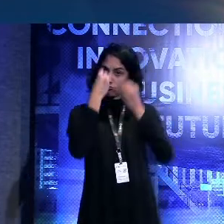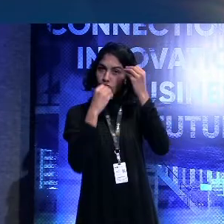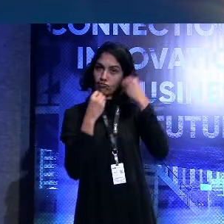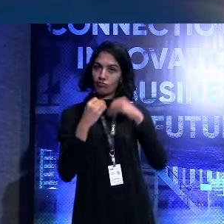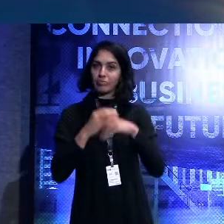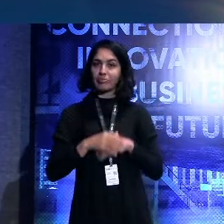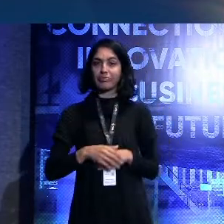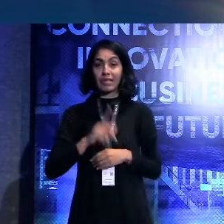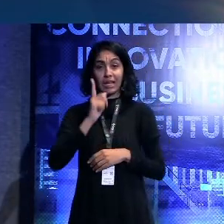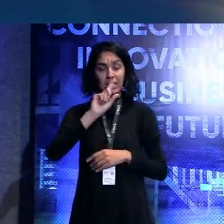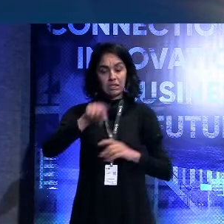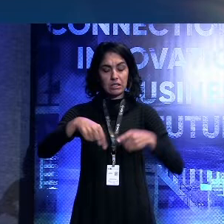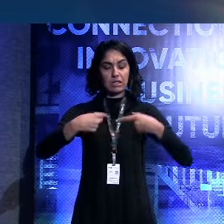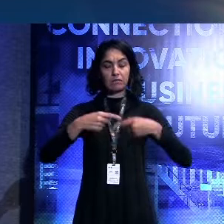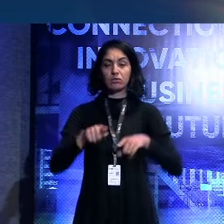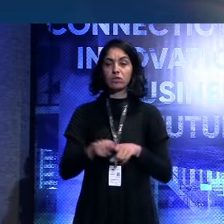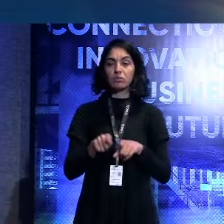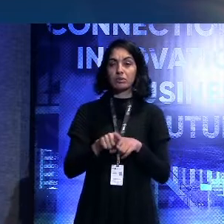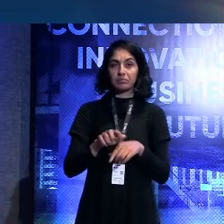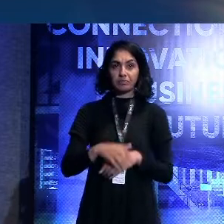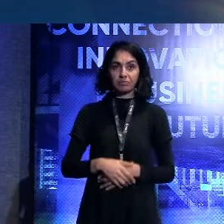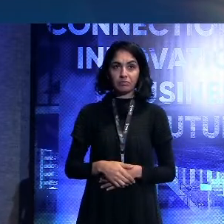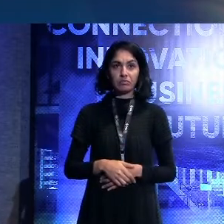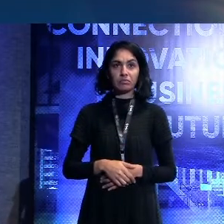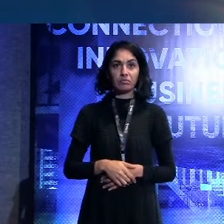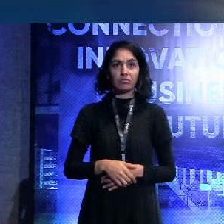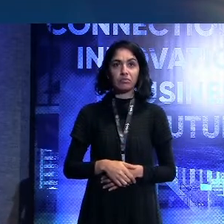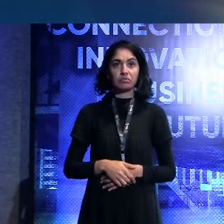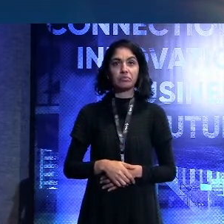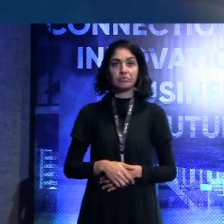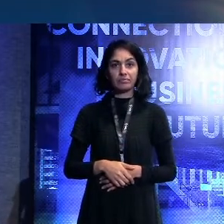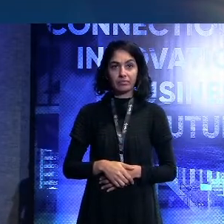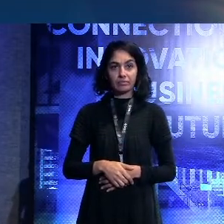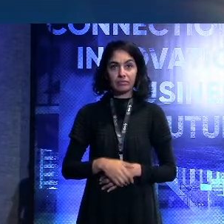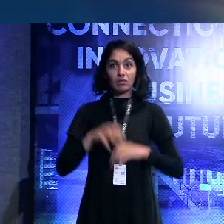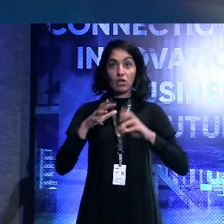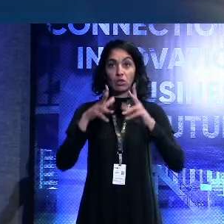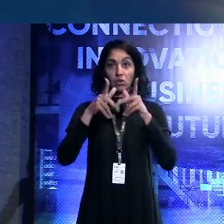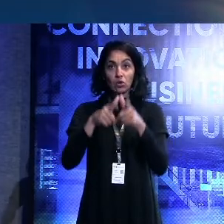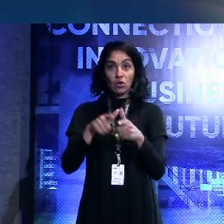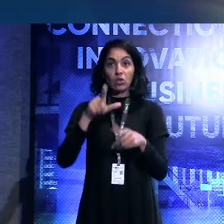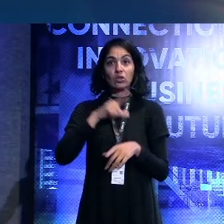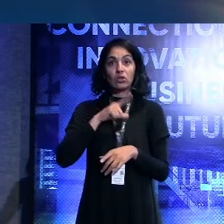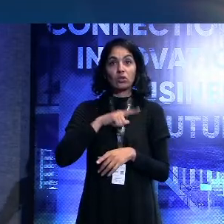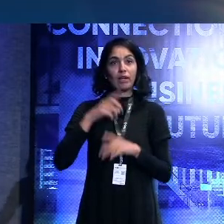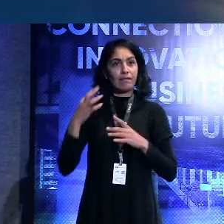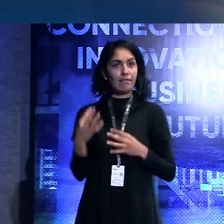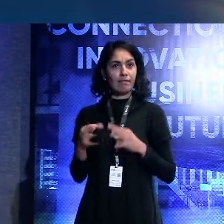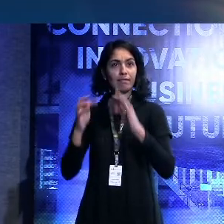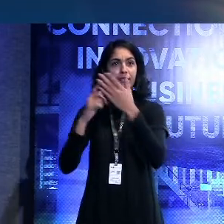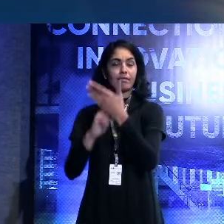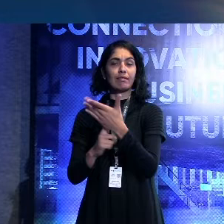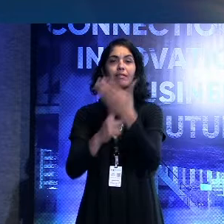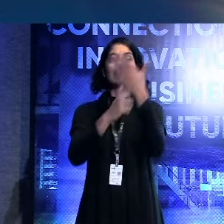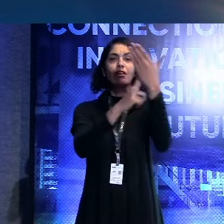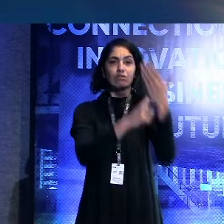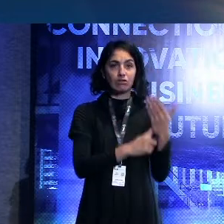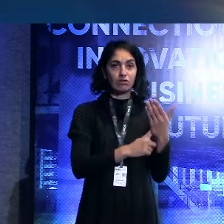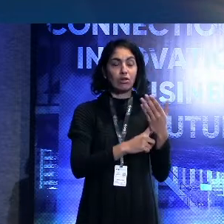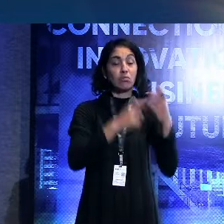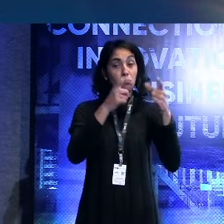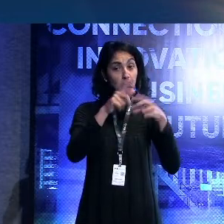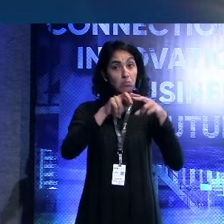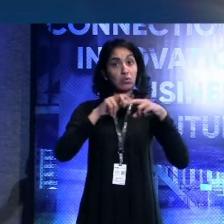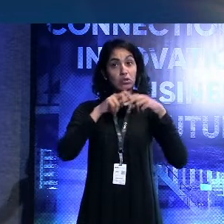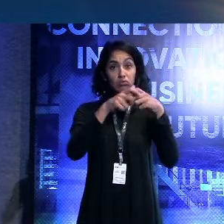missão. E aqui, avançando um pouquinho para vocês, tudo isso passa, obviamente, por muita tecnologia, e é por isso esse nosso crescimento tão grande.